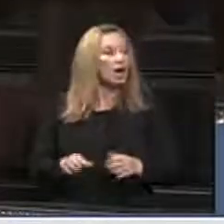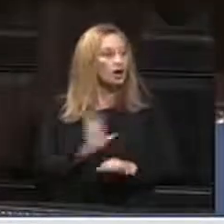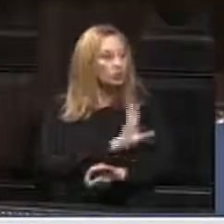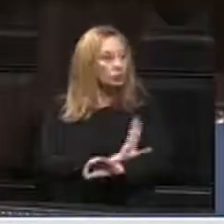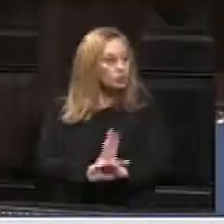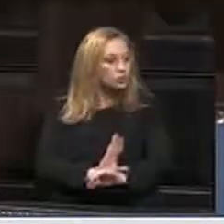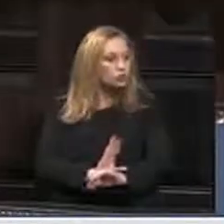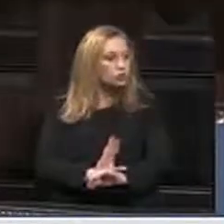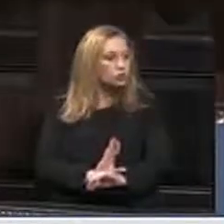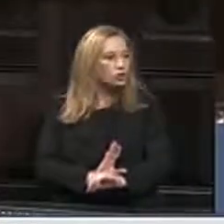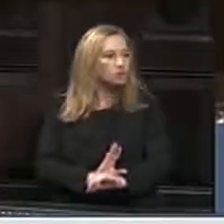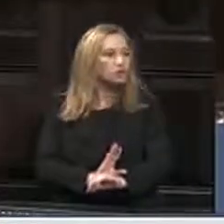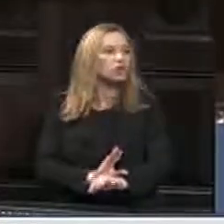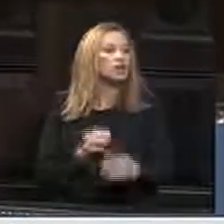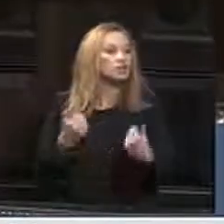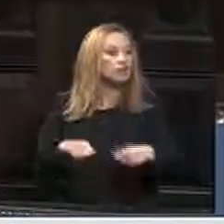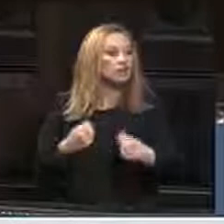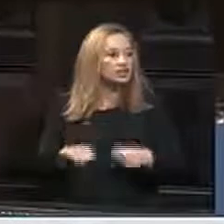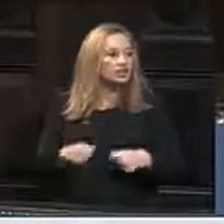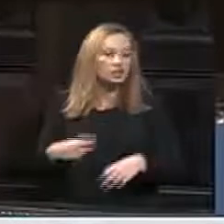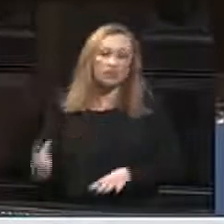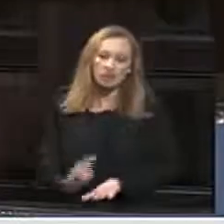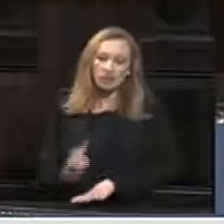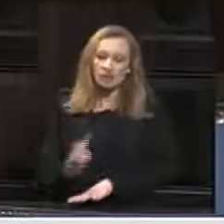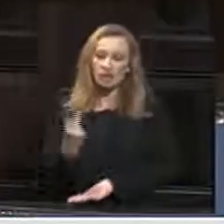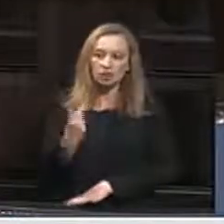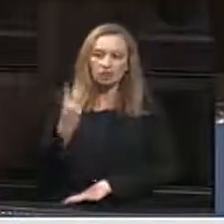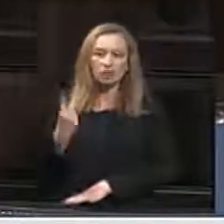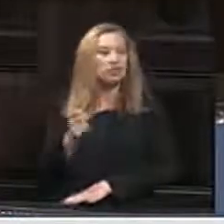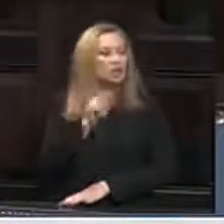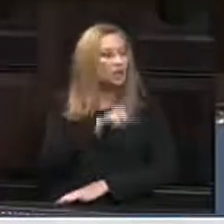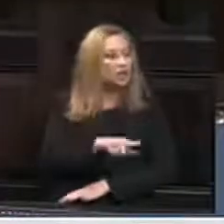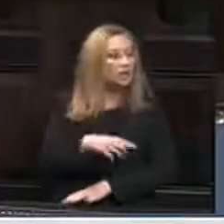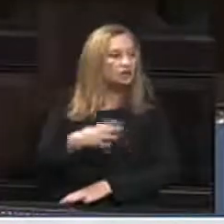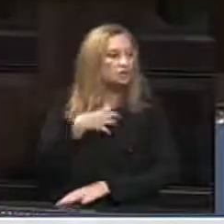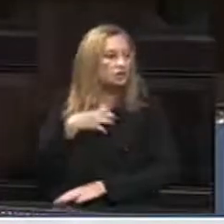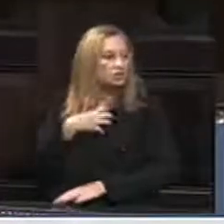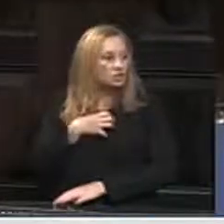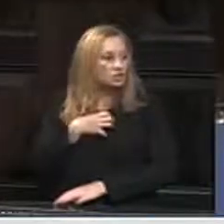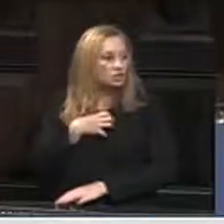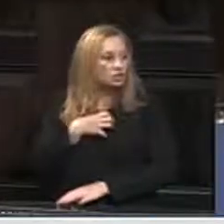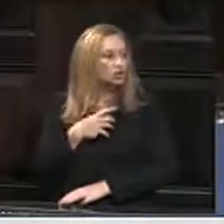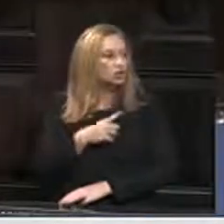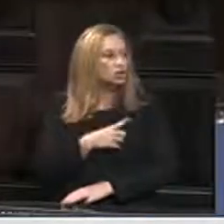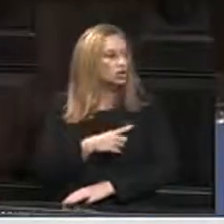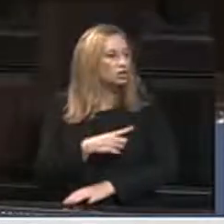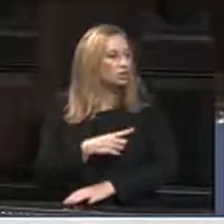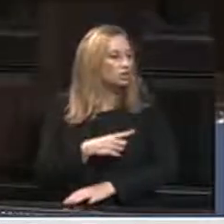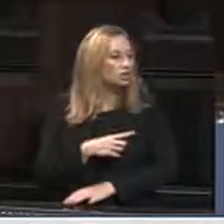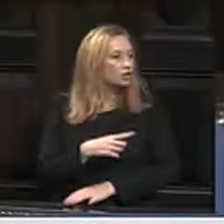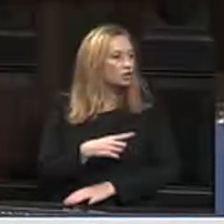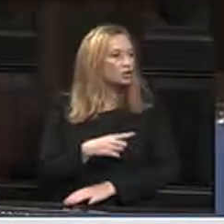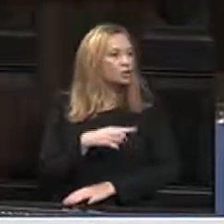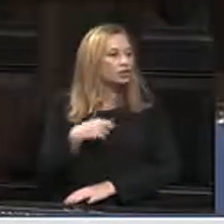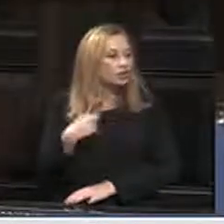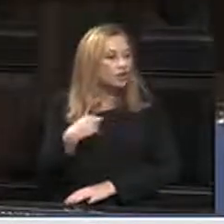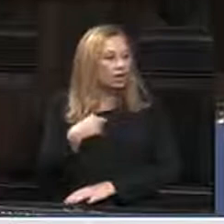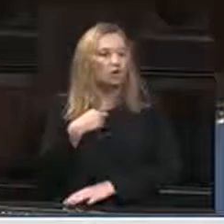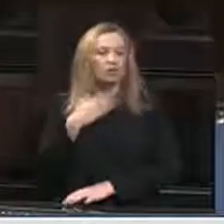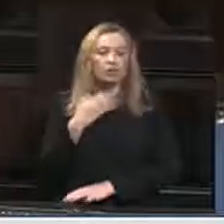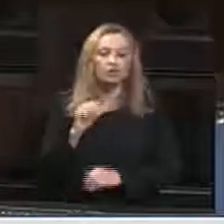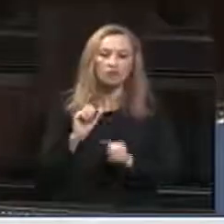ela tem que ser democratizada. E é neste sentido que a gente está fazendo aqui exatamente este apelo